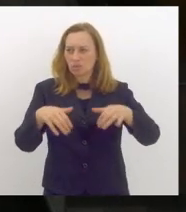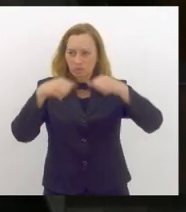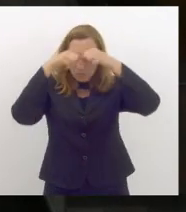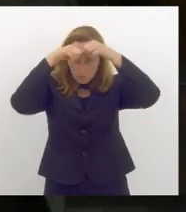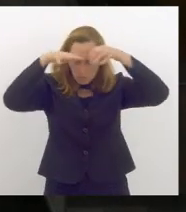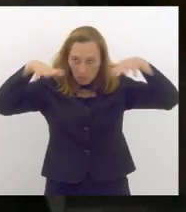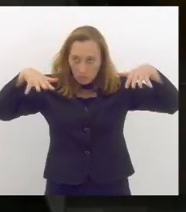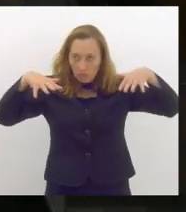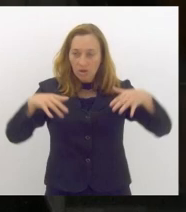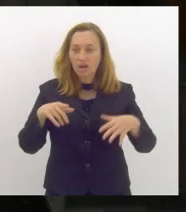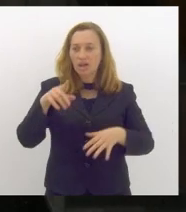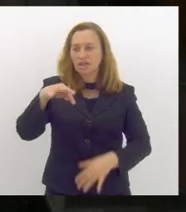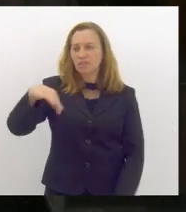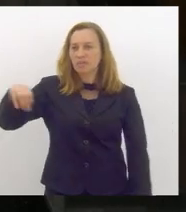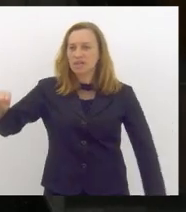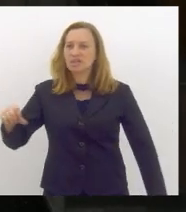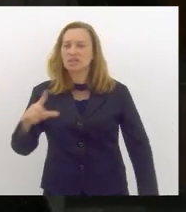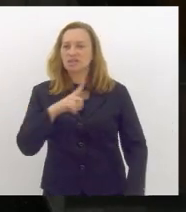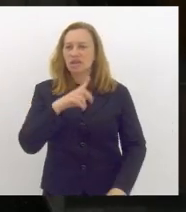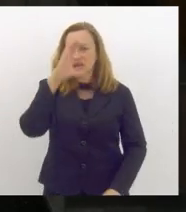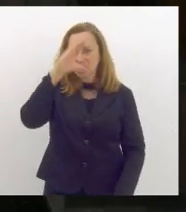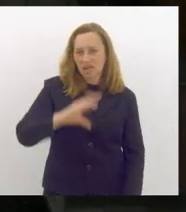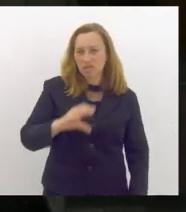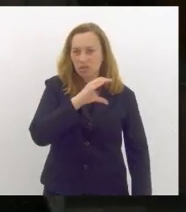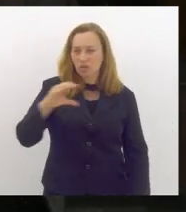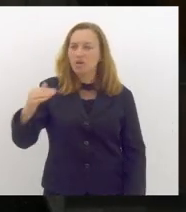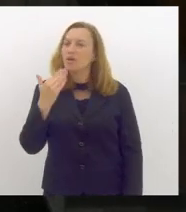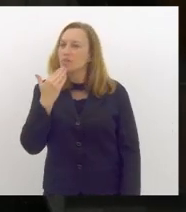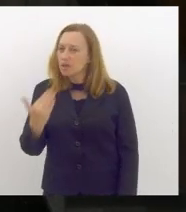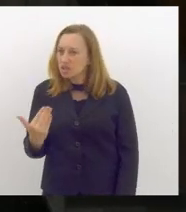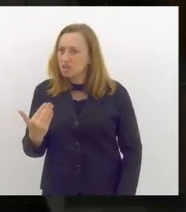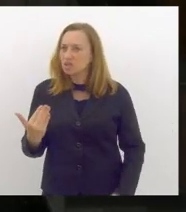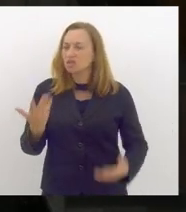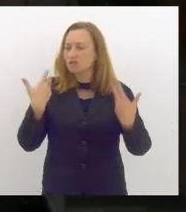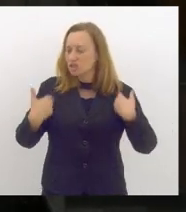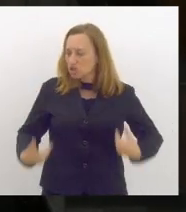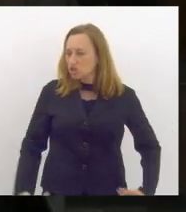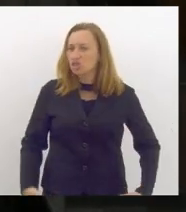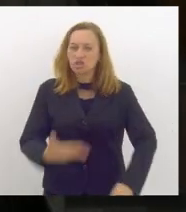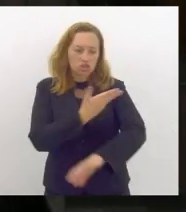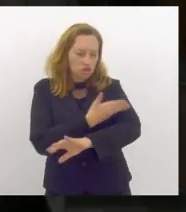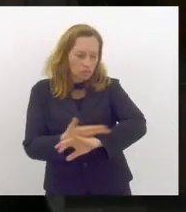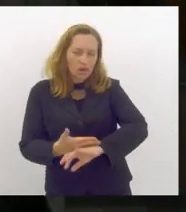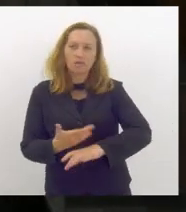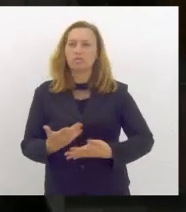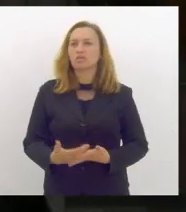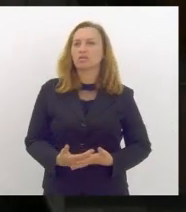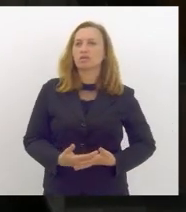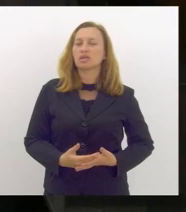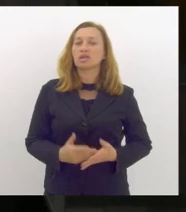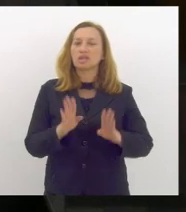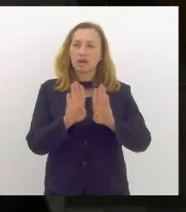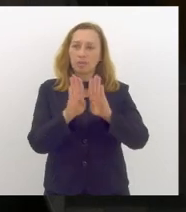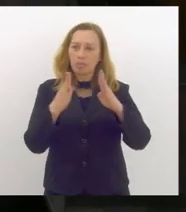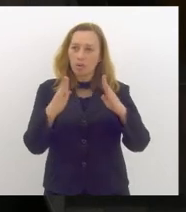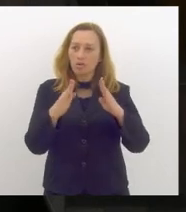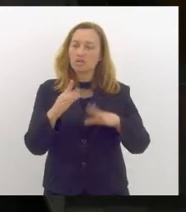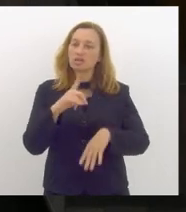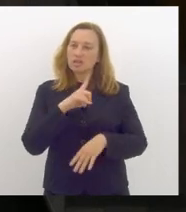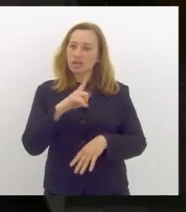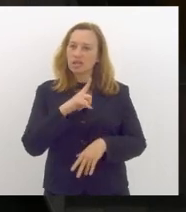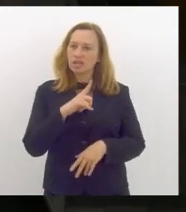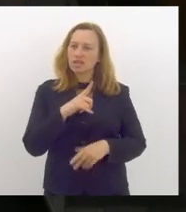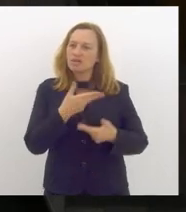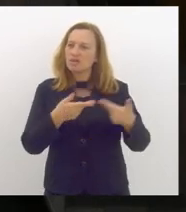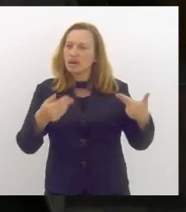missa tem lá os católicos estão os católicos pedido pessoas vestidas de branco ele certo e na porta tem uma